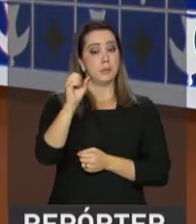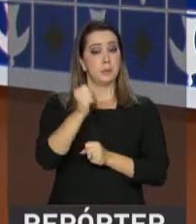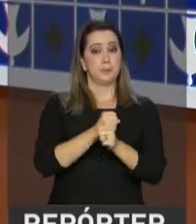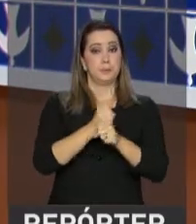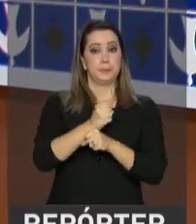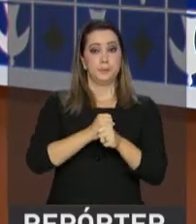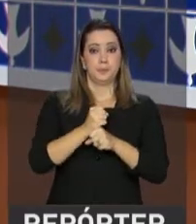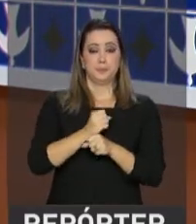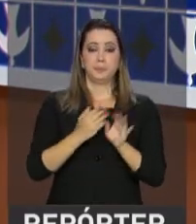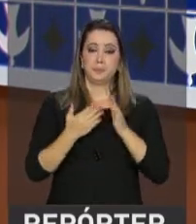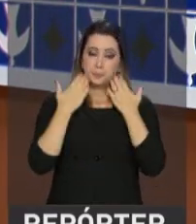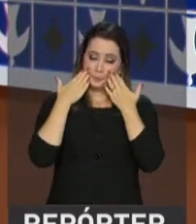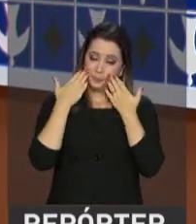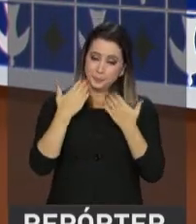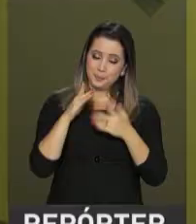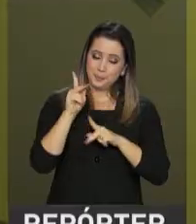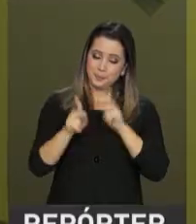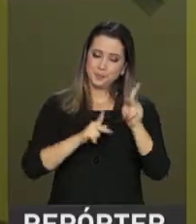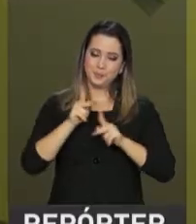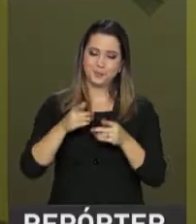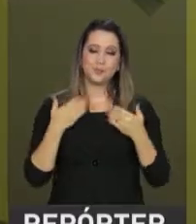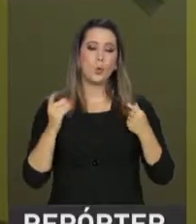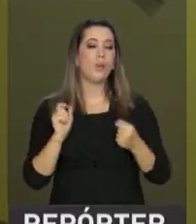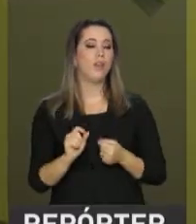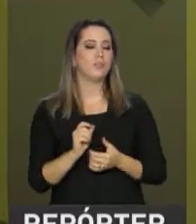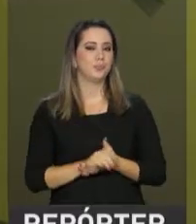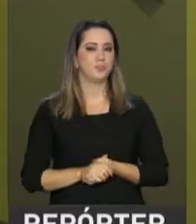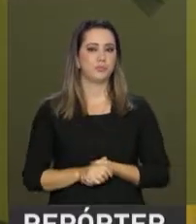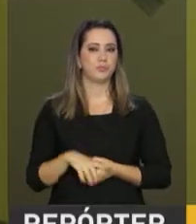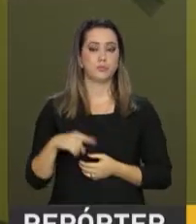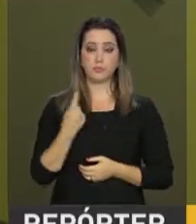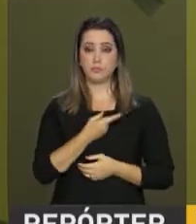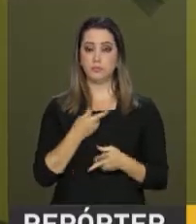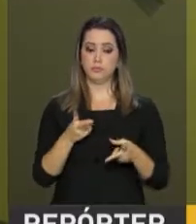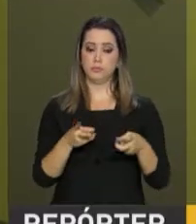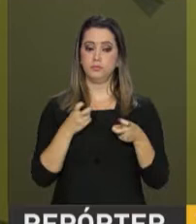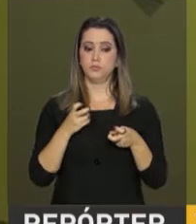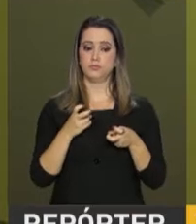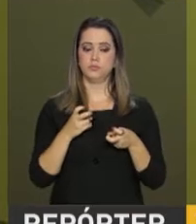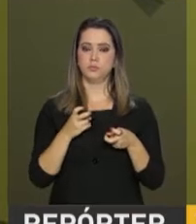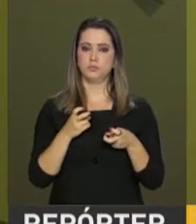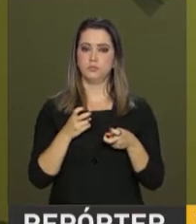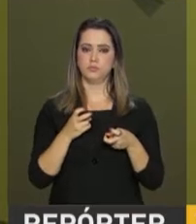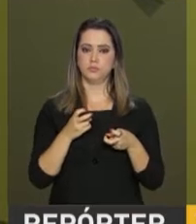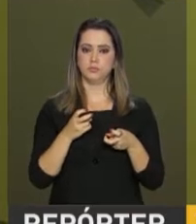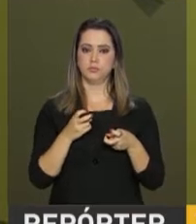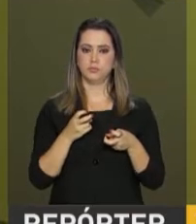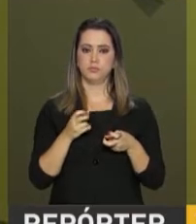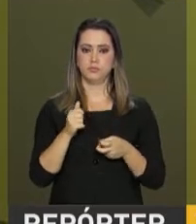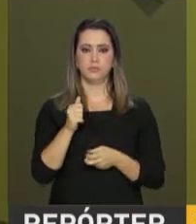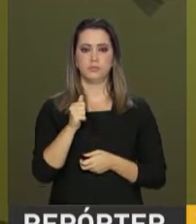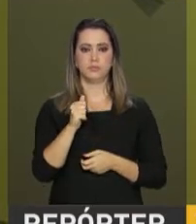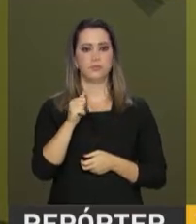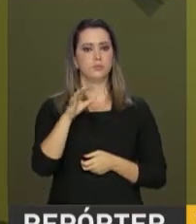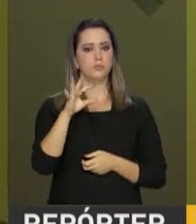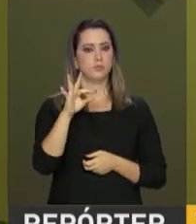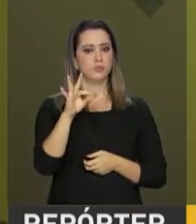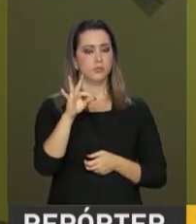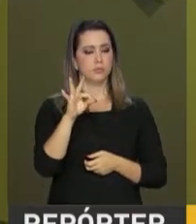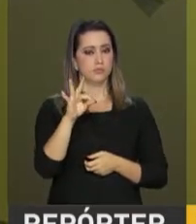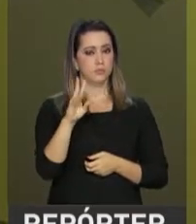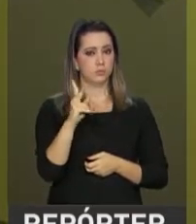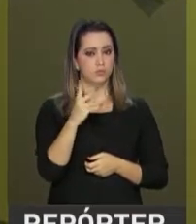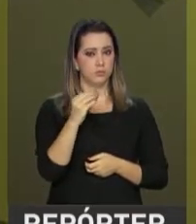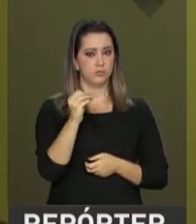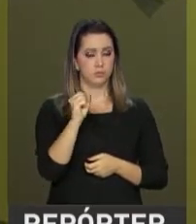Bucão apresenta ao público. A nossa referência era muito próxima do Atos na questão dos azulejos, na